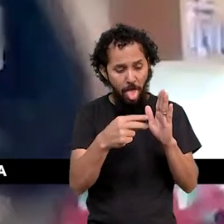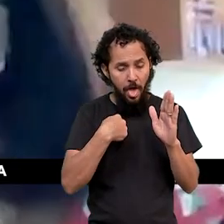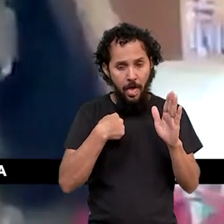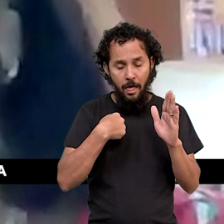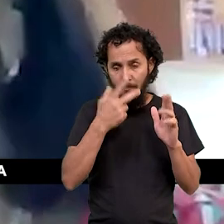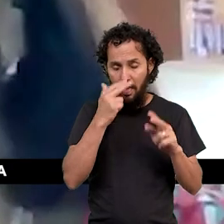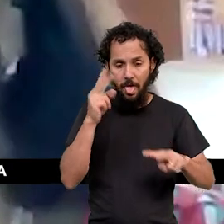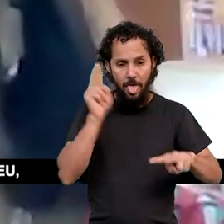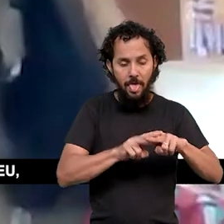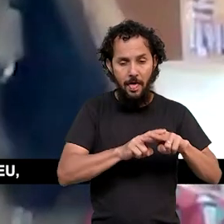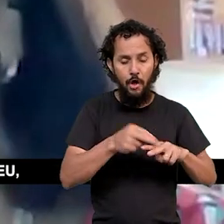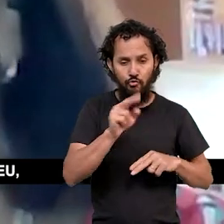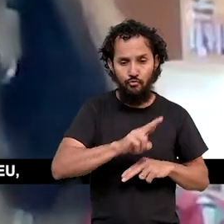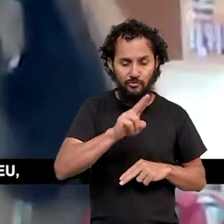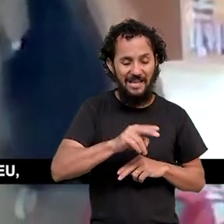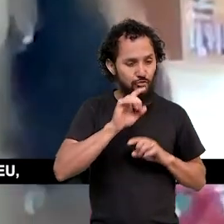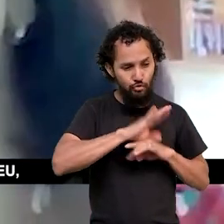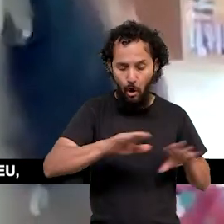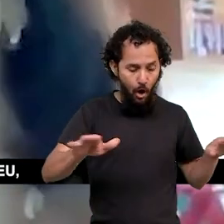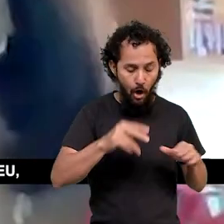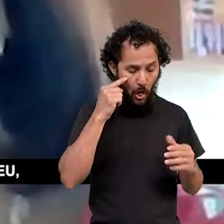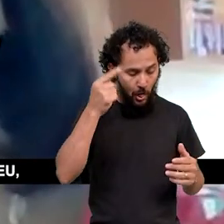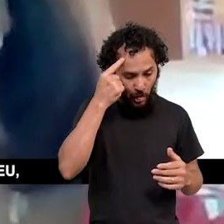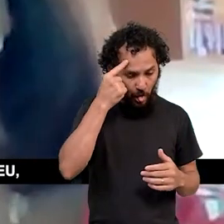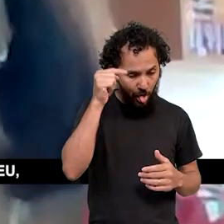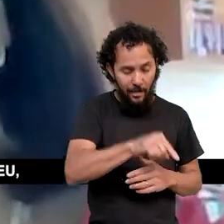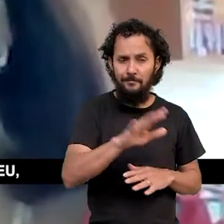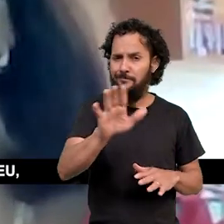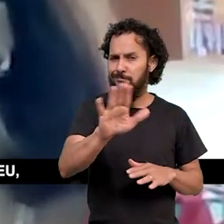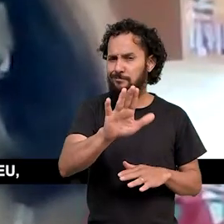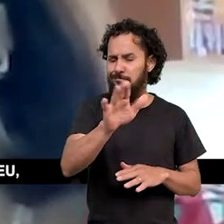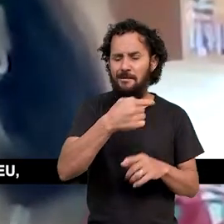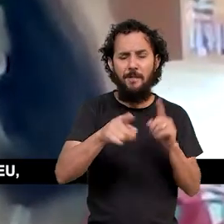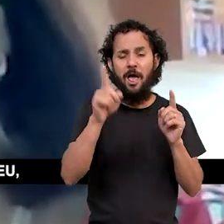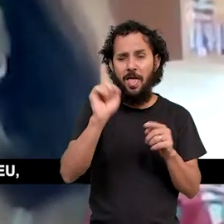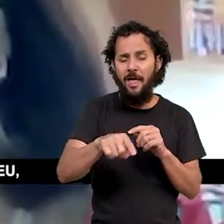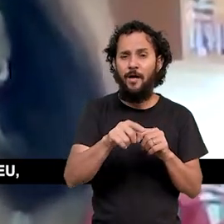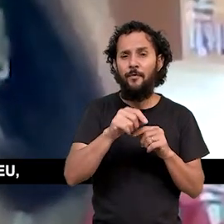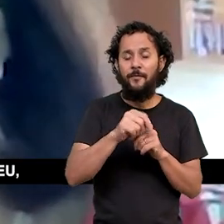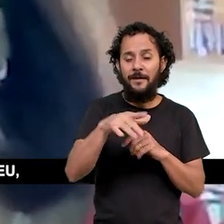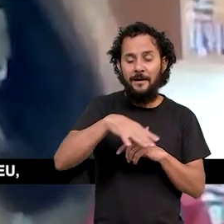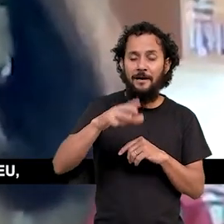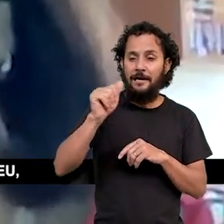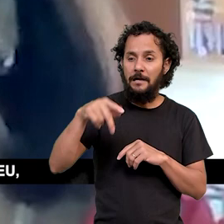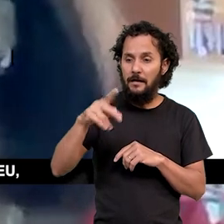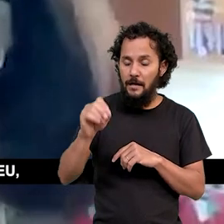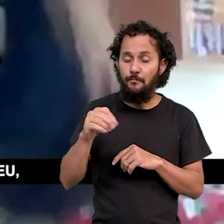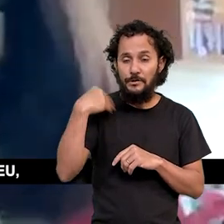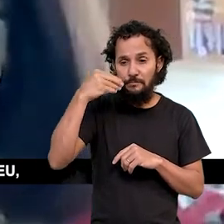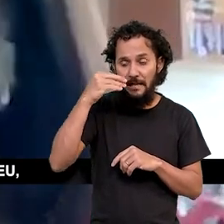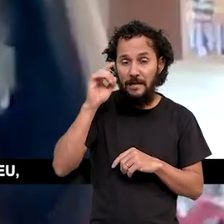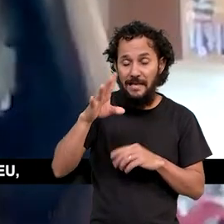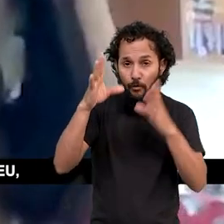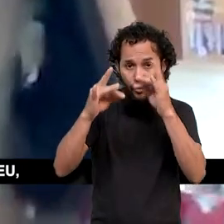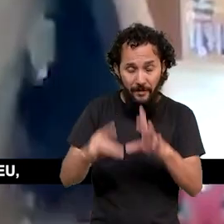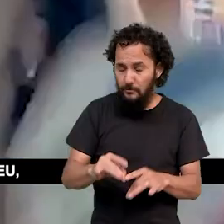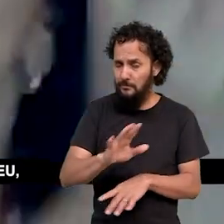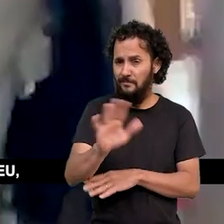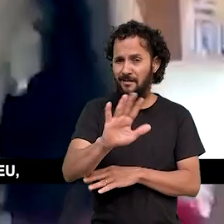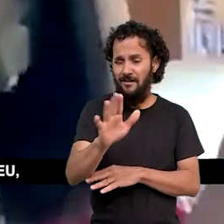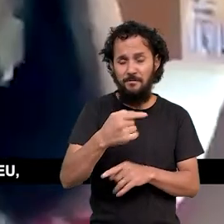um engessamento da sua prática. E não transformem os campos de experiências em